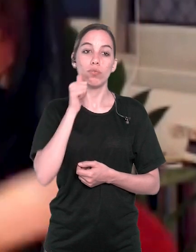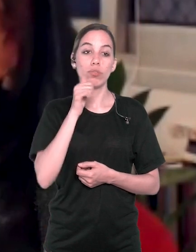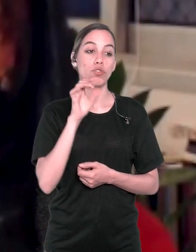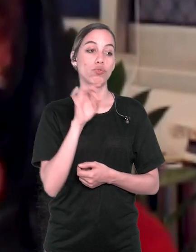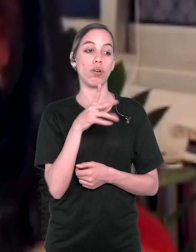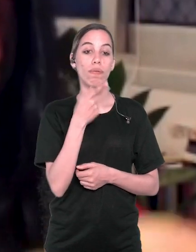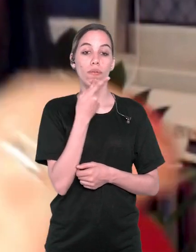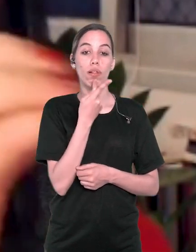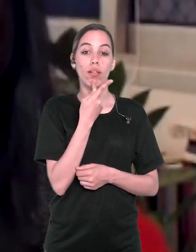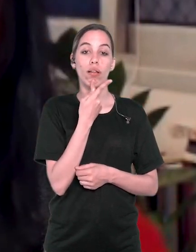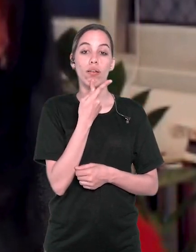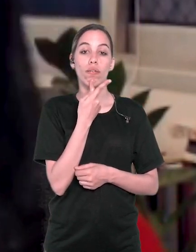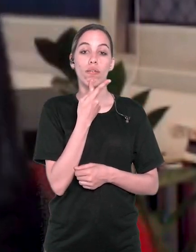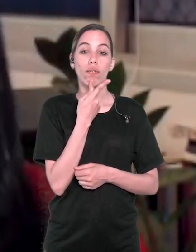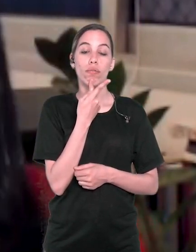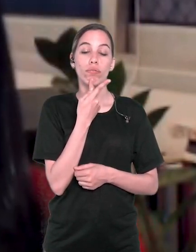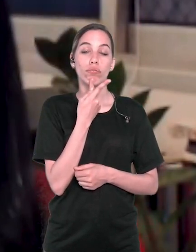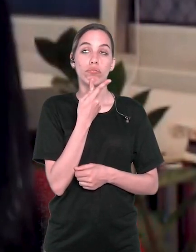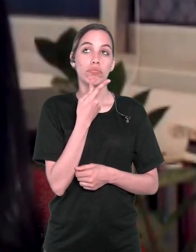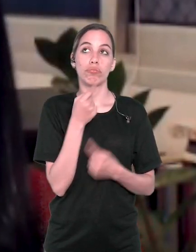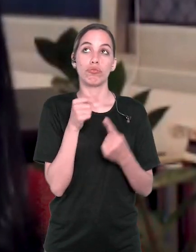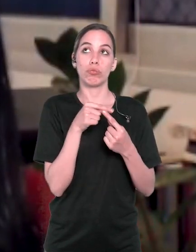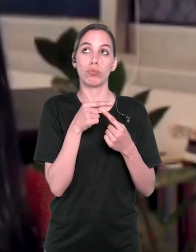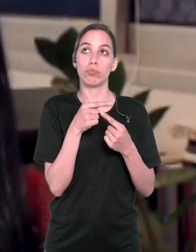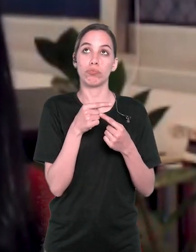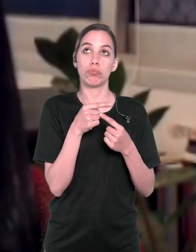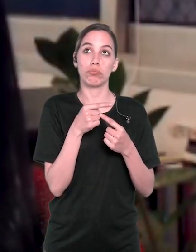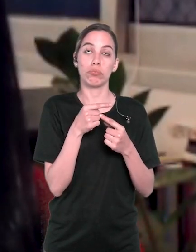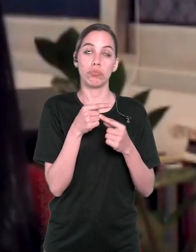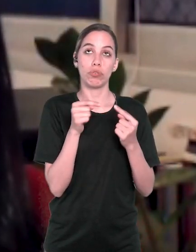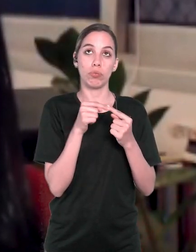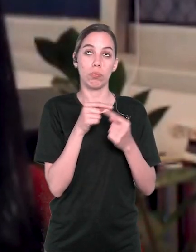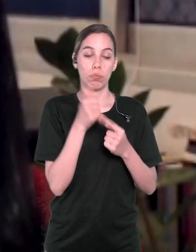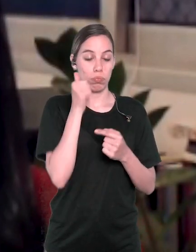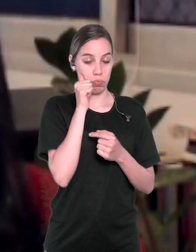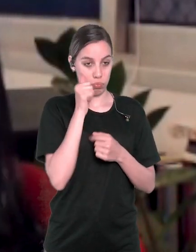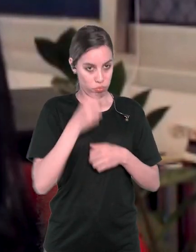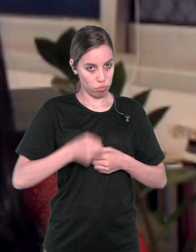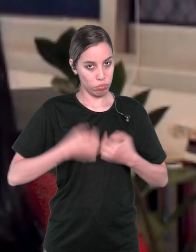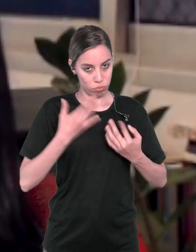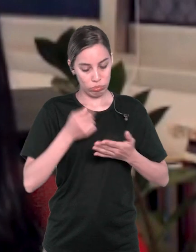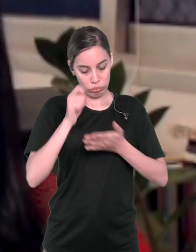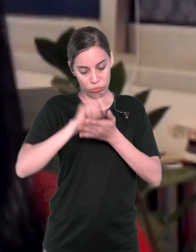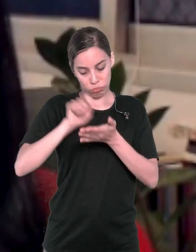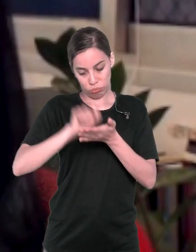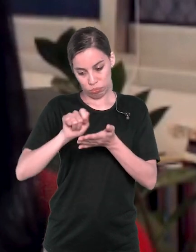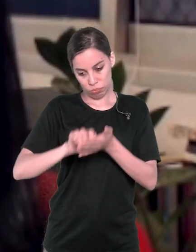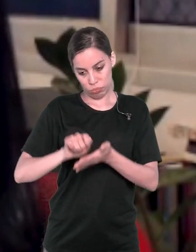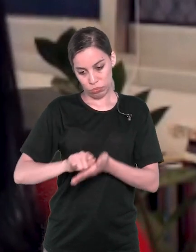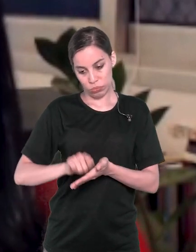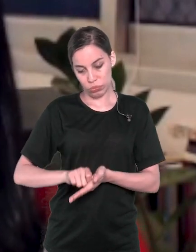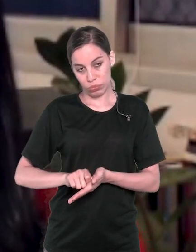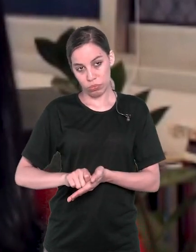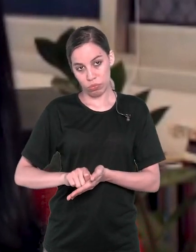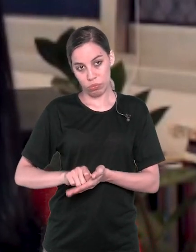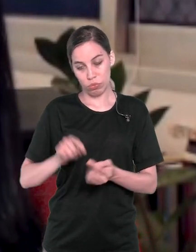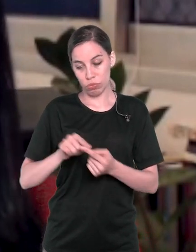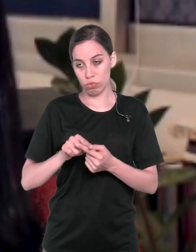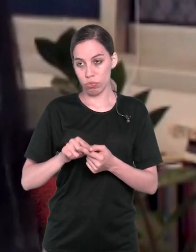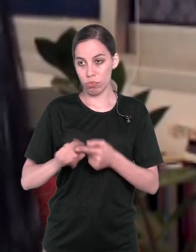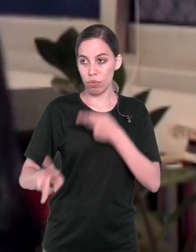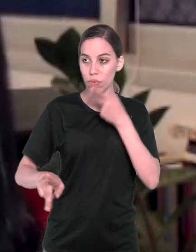Não, os bichos entram na poesia da Hilda Hilst, na obra dela, né,